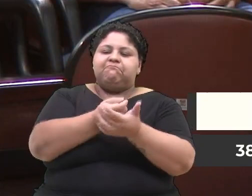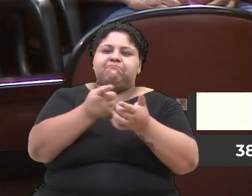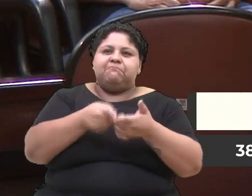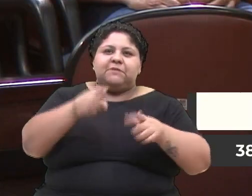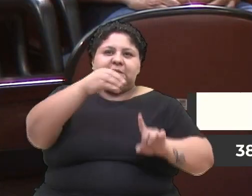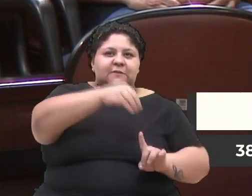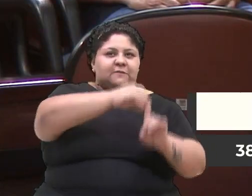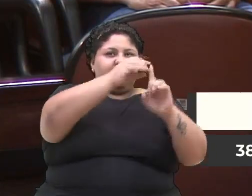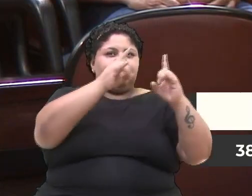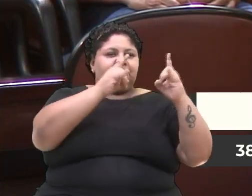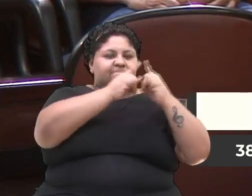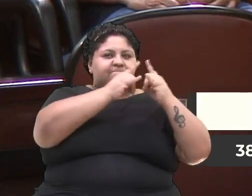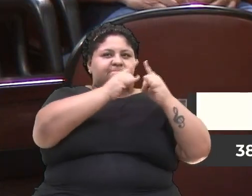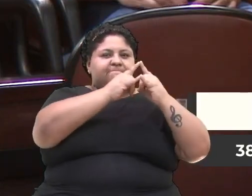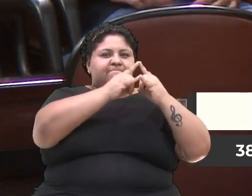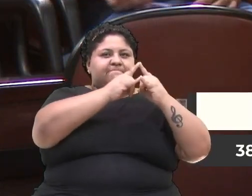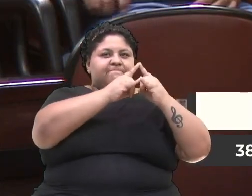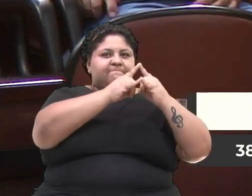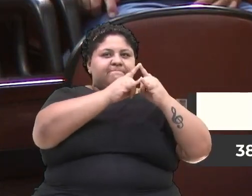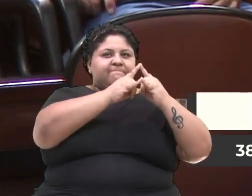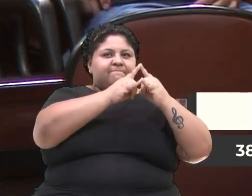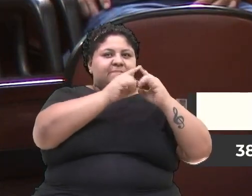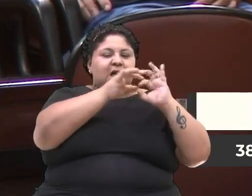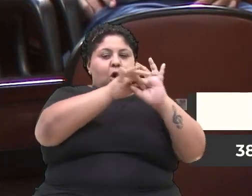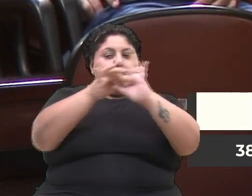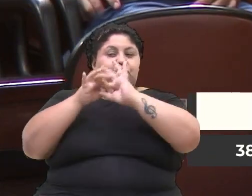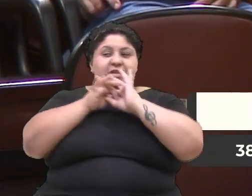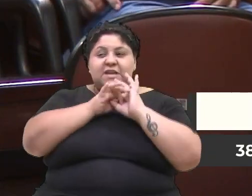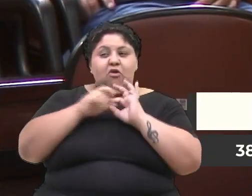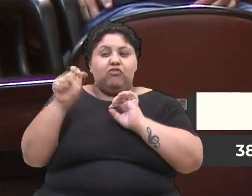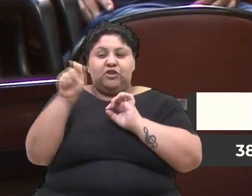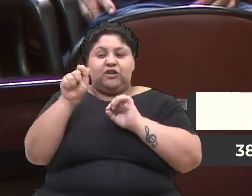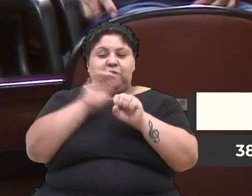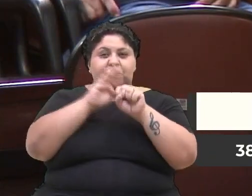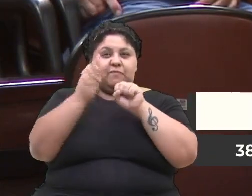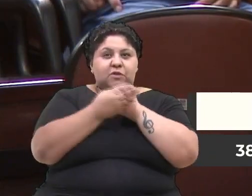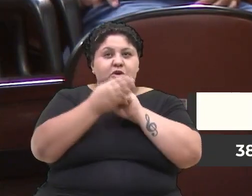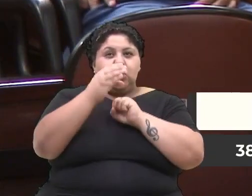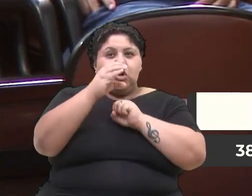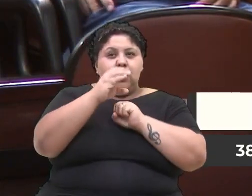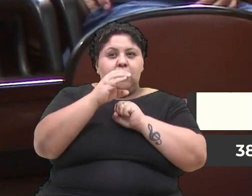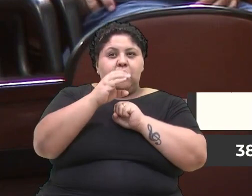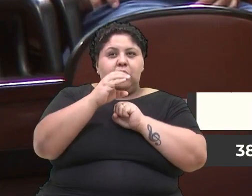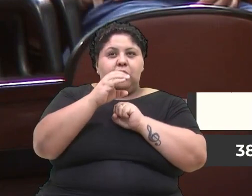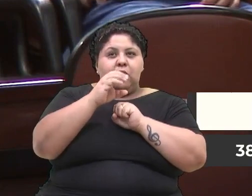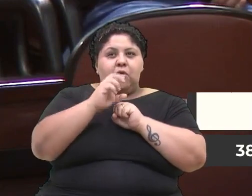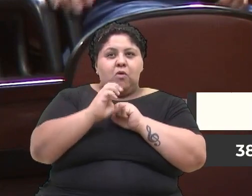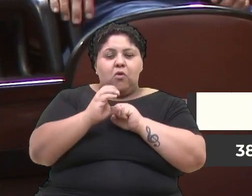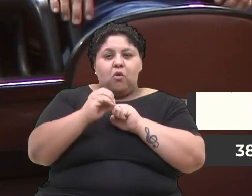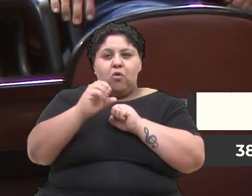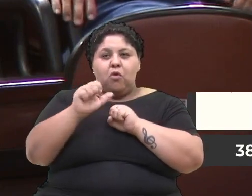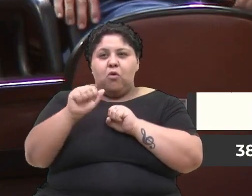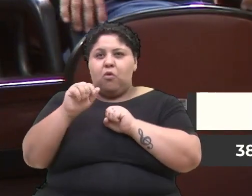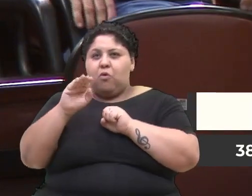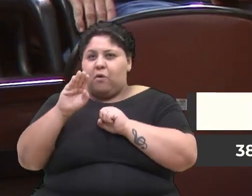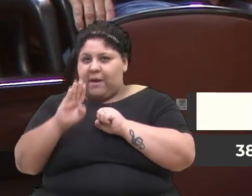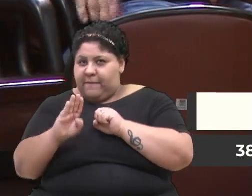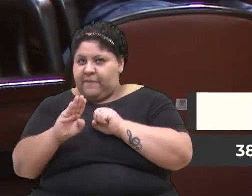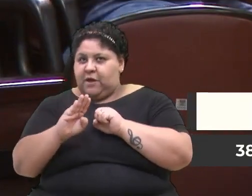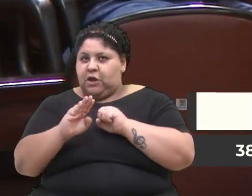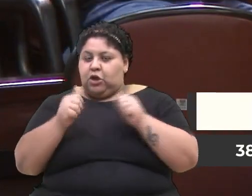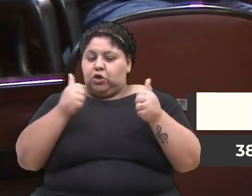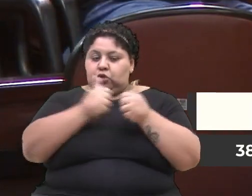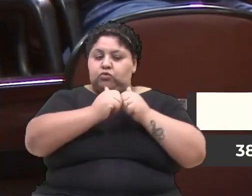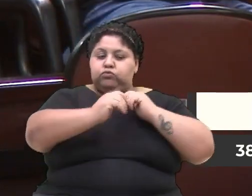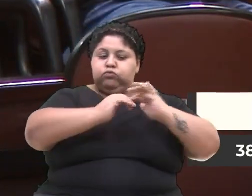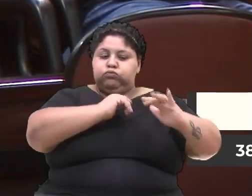mãe, a União das Associações de Bairro, a UAB, aonde através do movimento comunitário foi